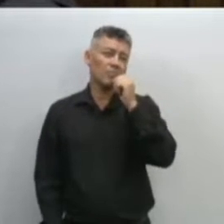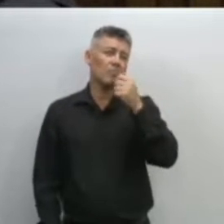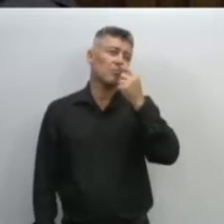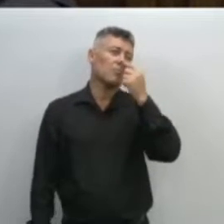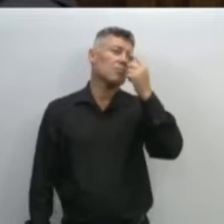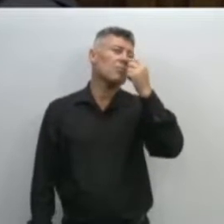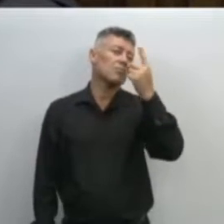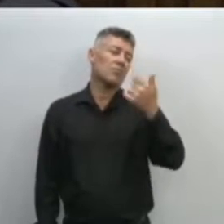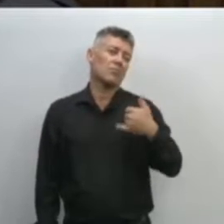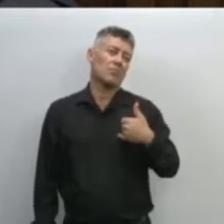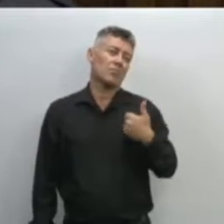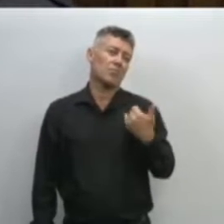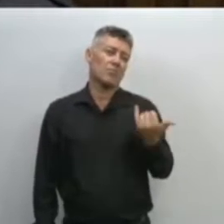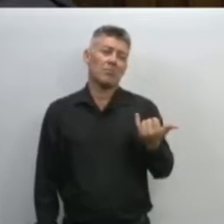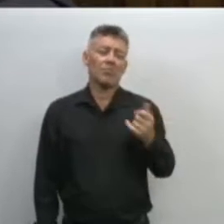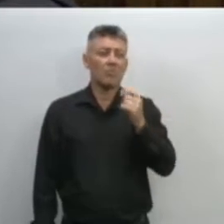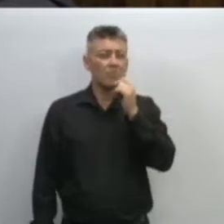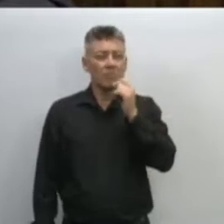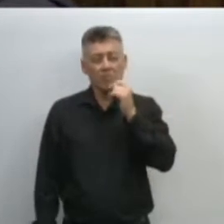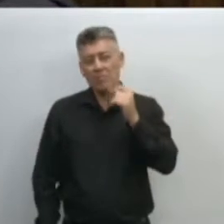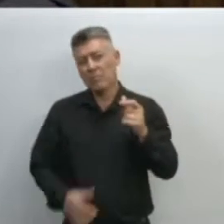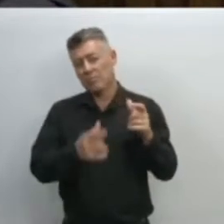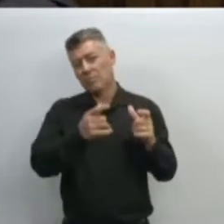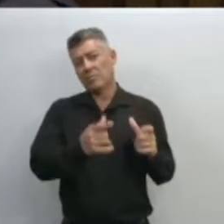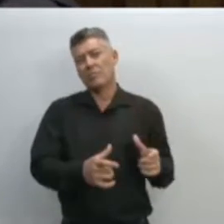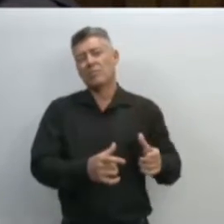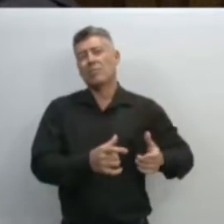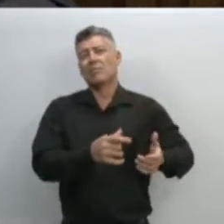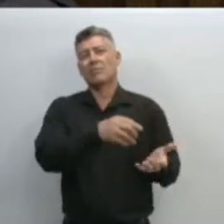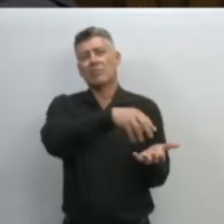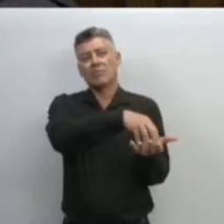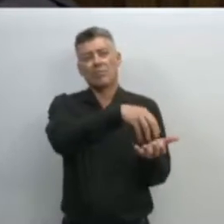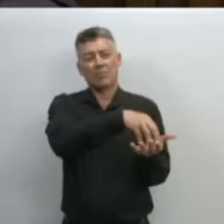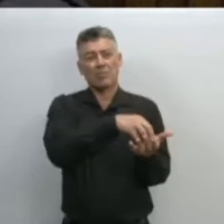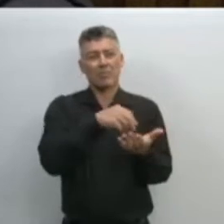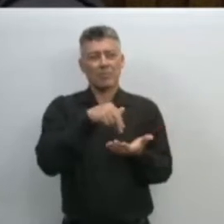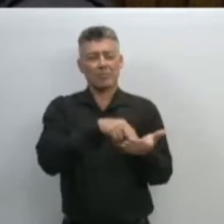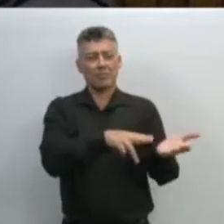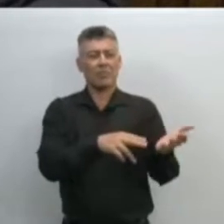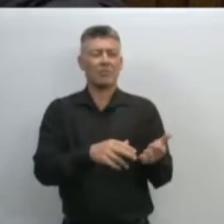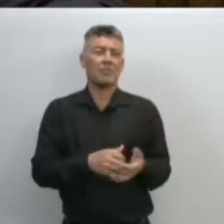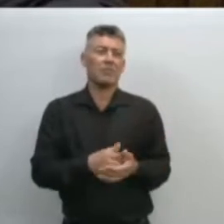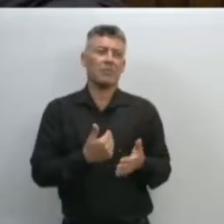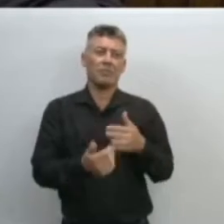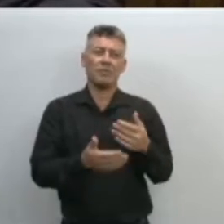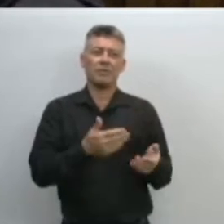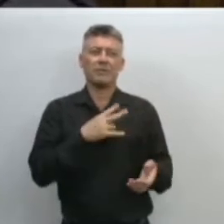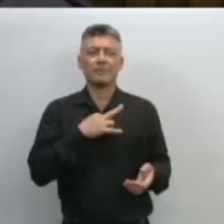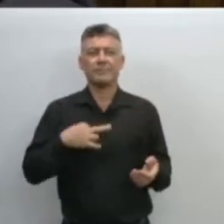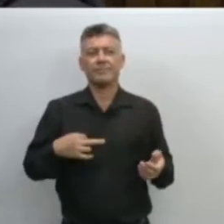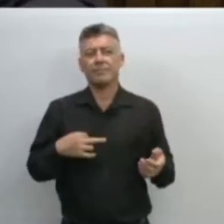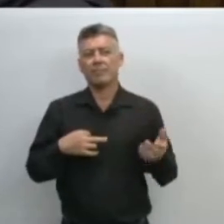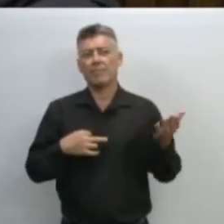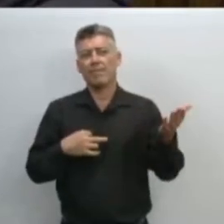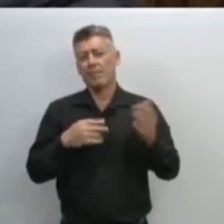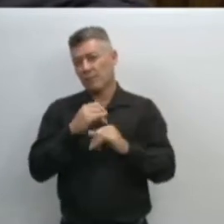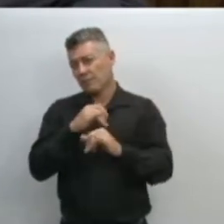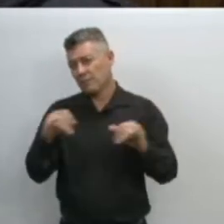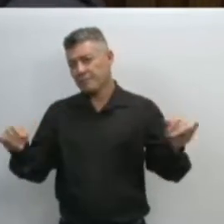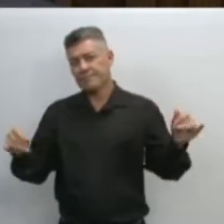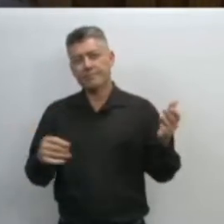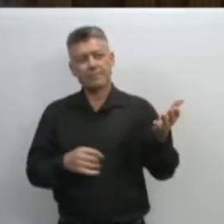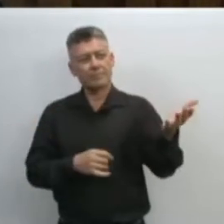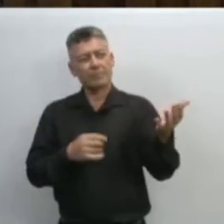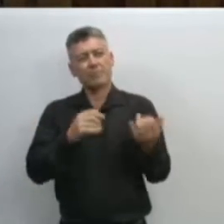vaidade de chegar num bairro, no local da destinação da emenda de qualquer que seja o vereador e ter que anunciar lá que